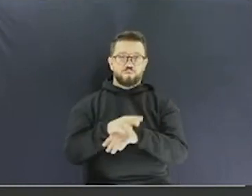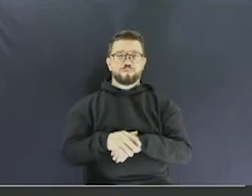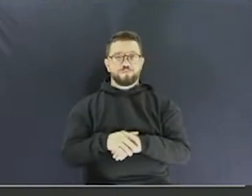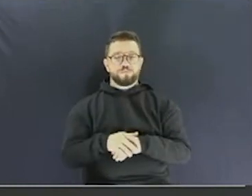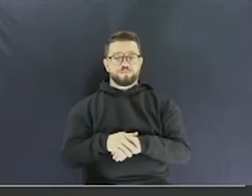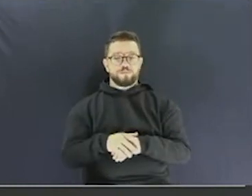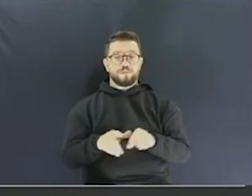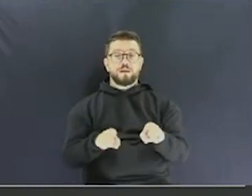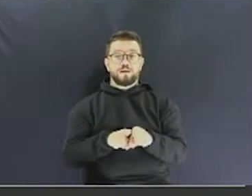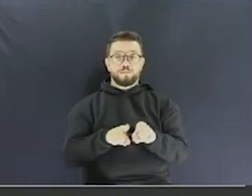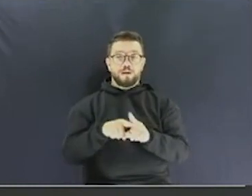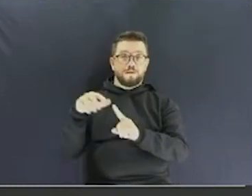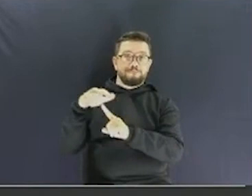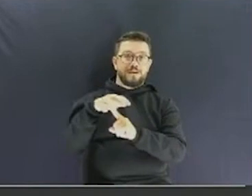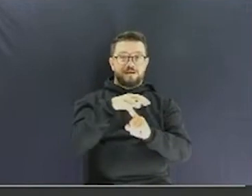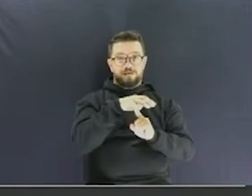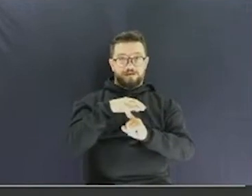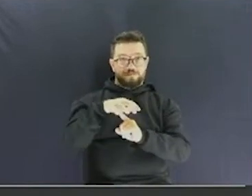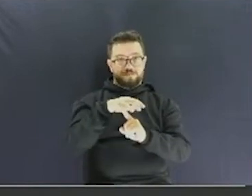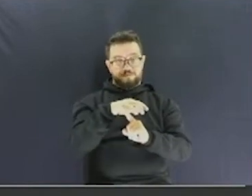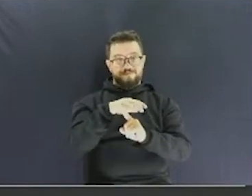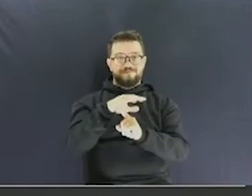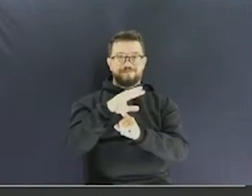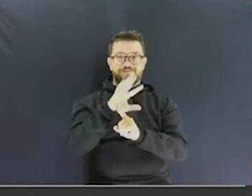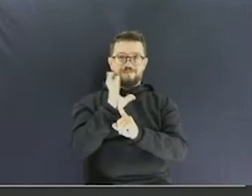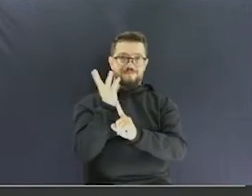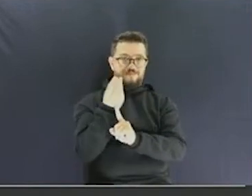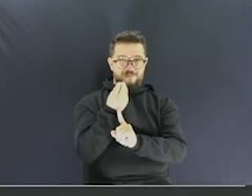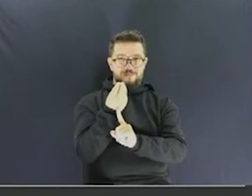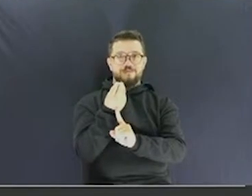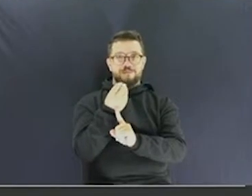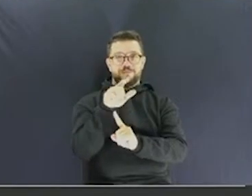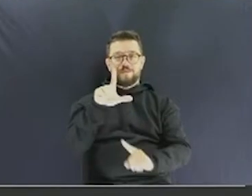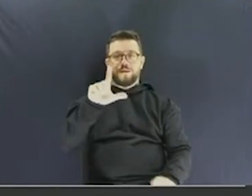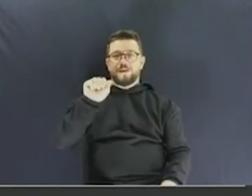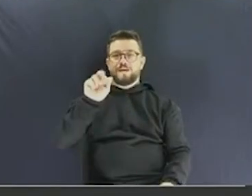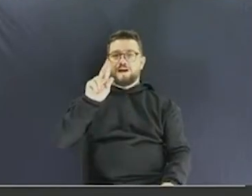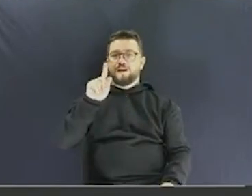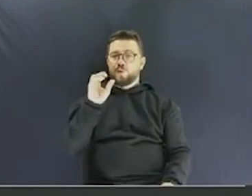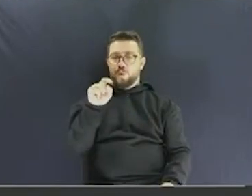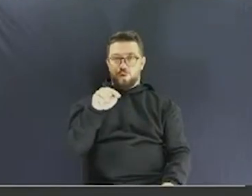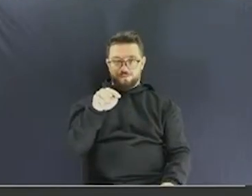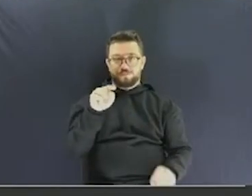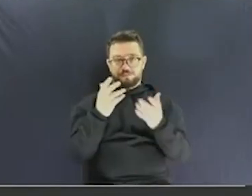as novas barracas da Feira do Largo da Ordem. Podemos ir adiante?